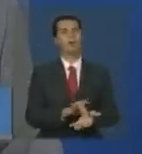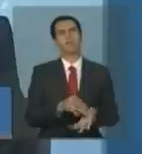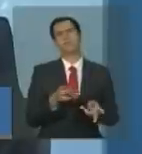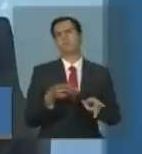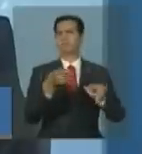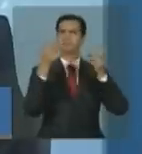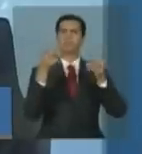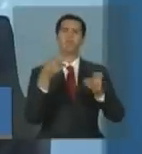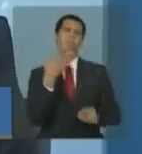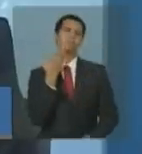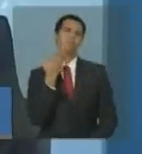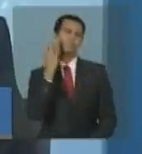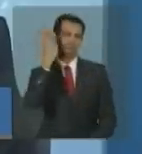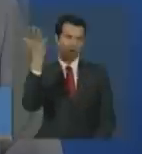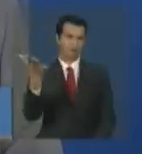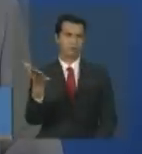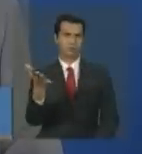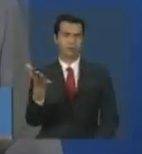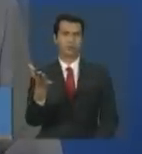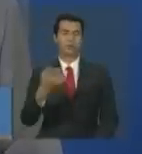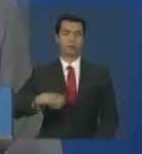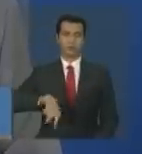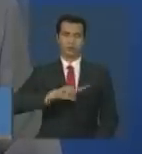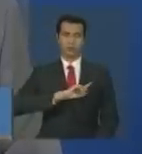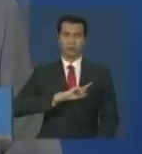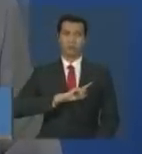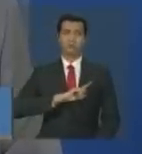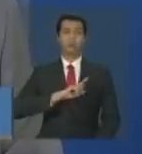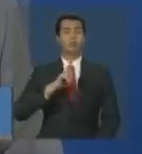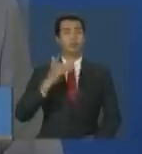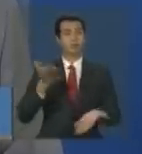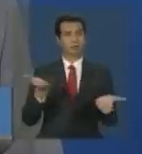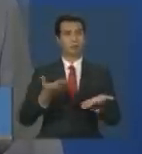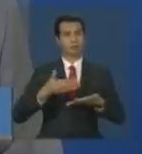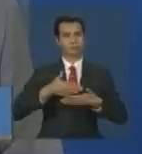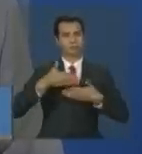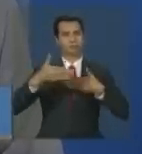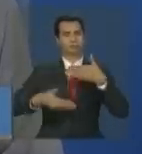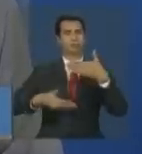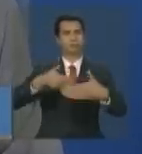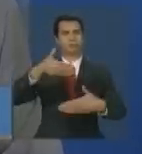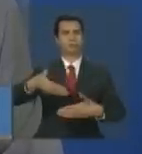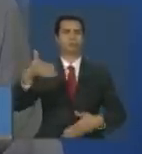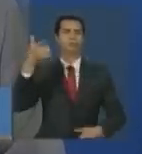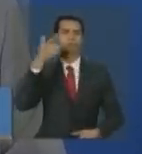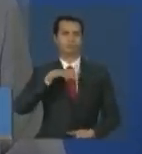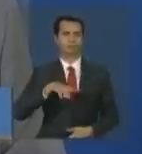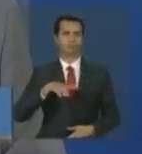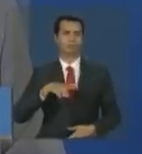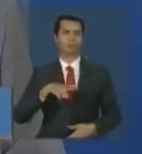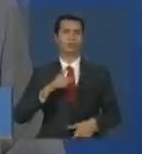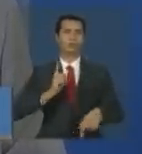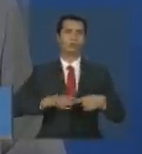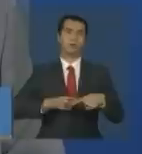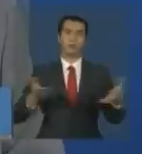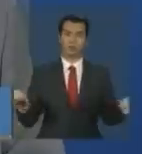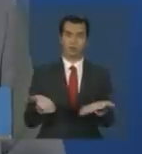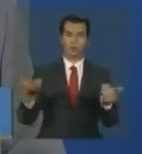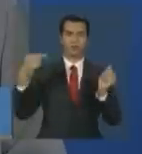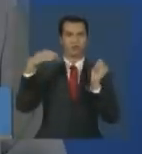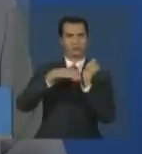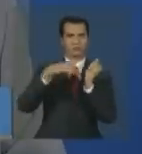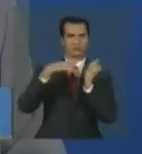percebem que flui bem. E que a gente está dando um passo à frente. Né? Realmente, essa questão de ser uma única senha para